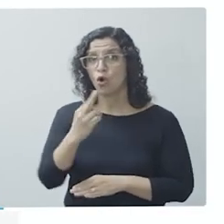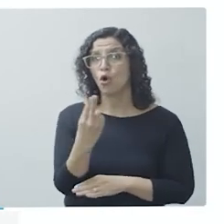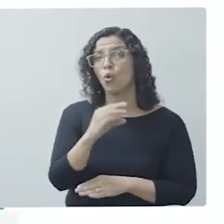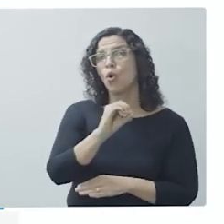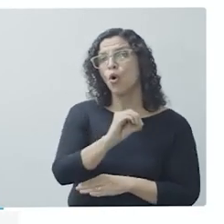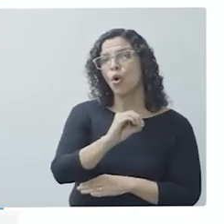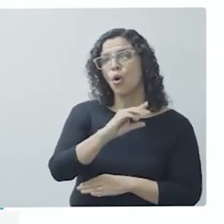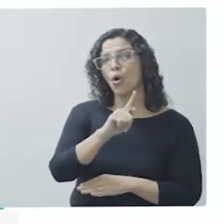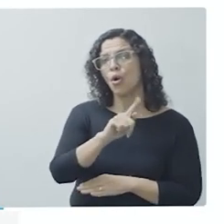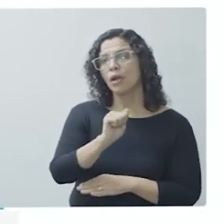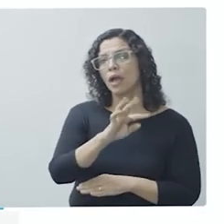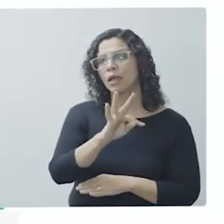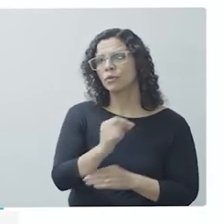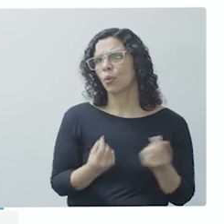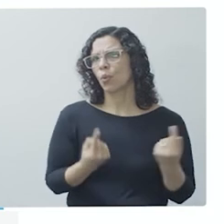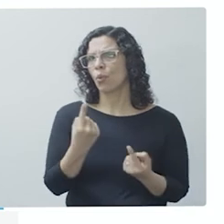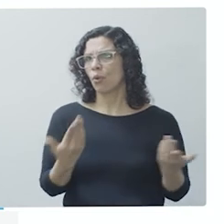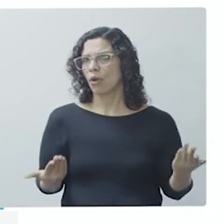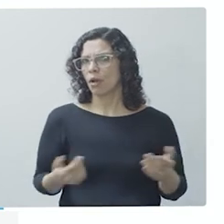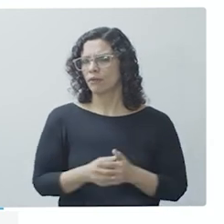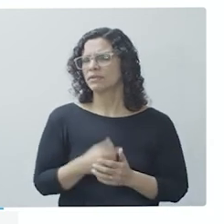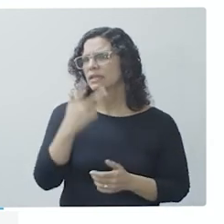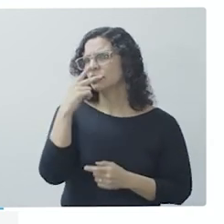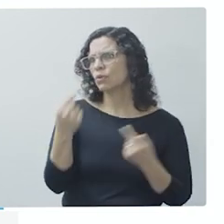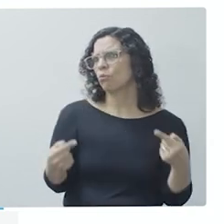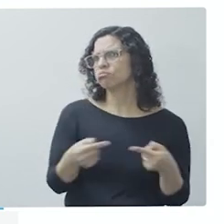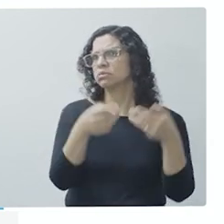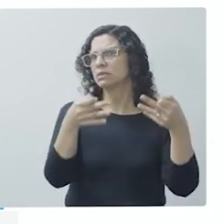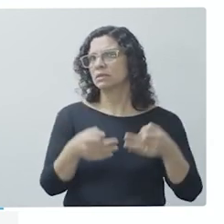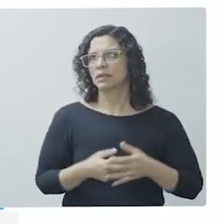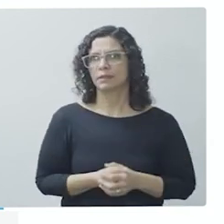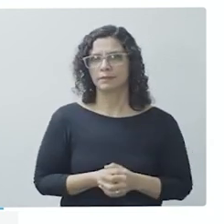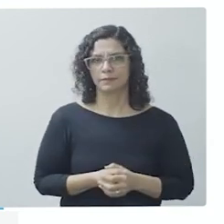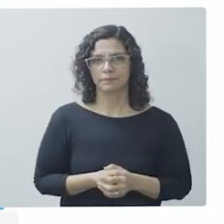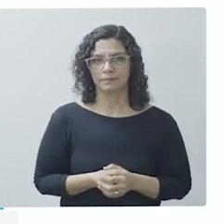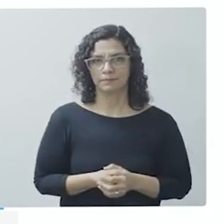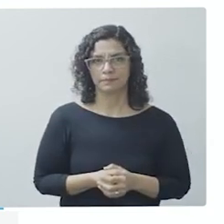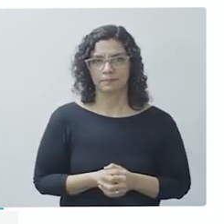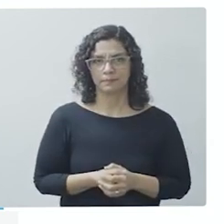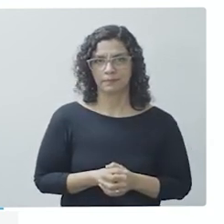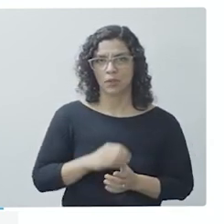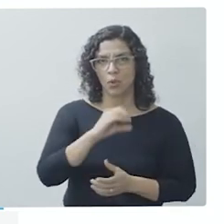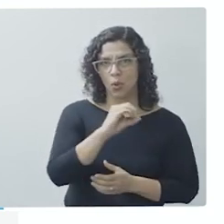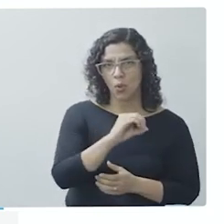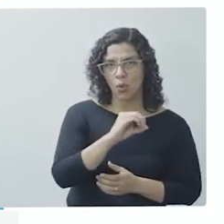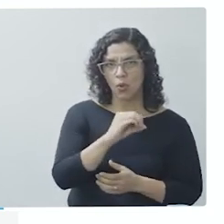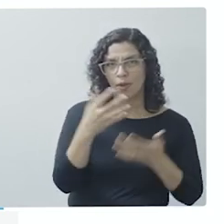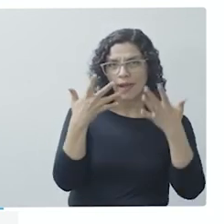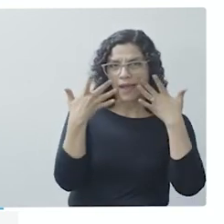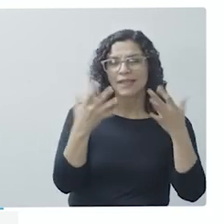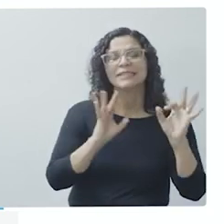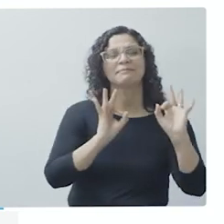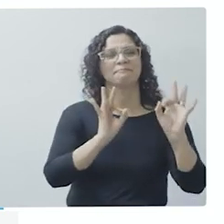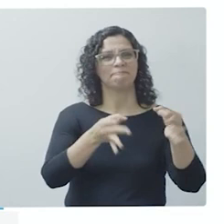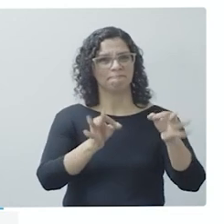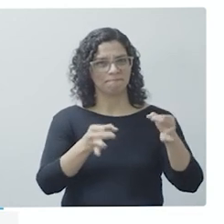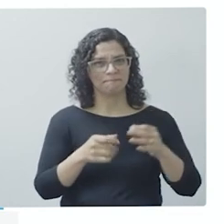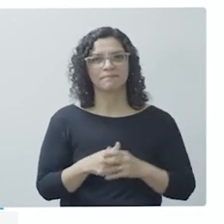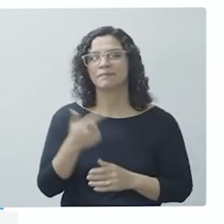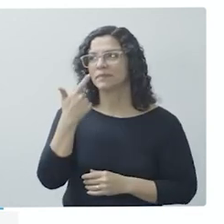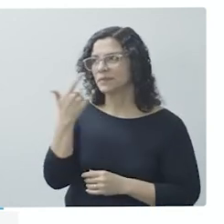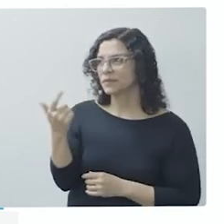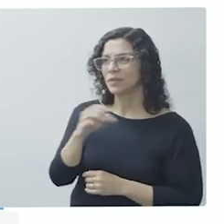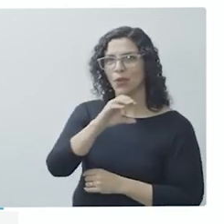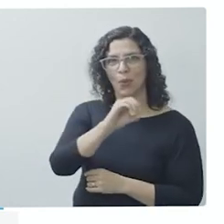o gato? O que vocês acham? O gato, vamos ver então. Isso